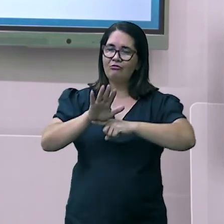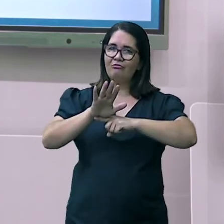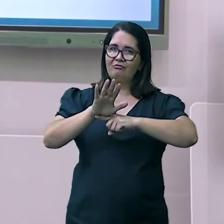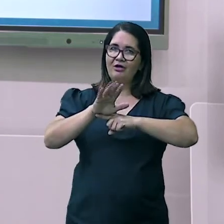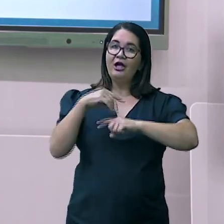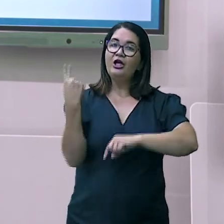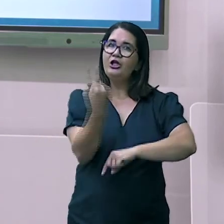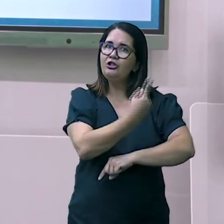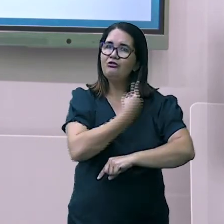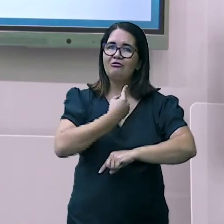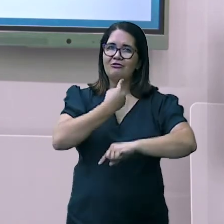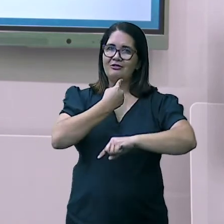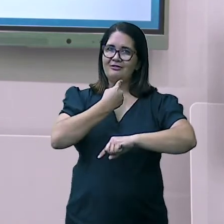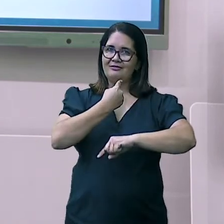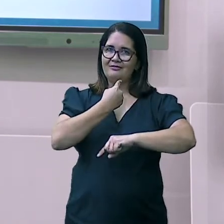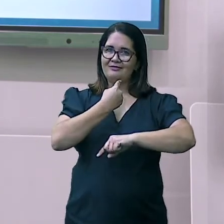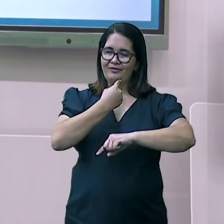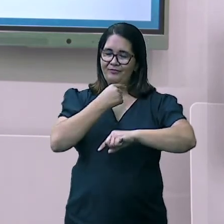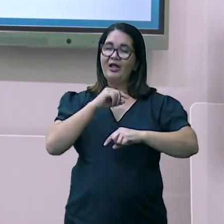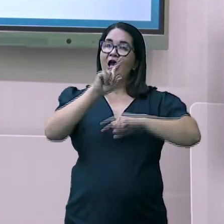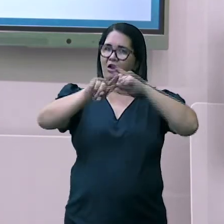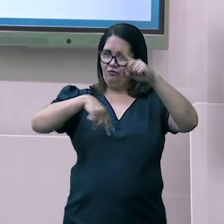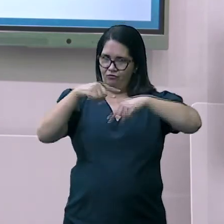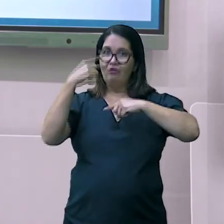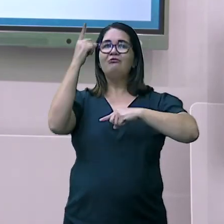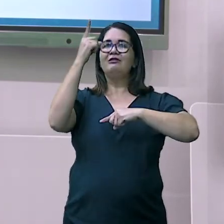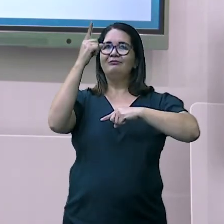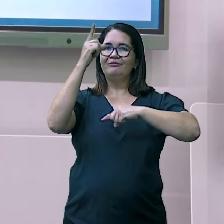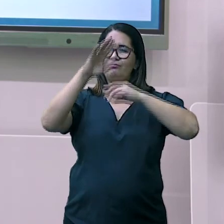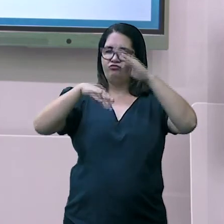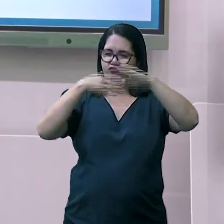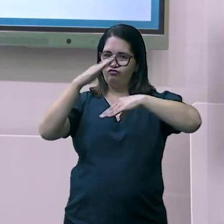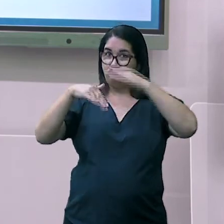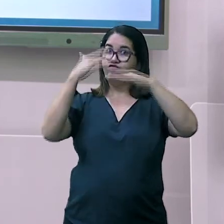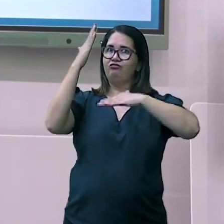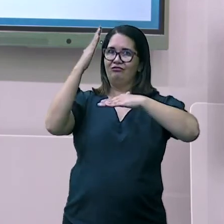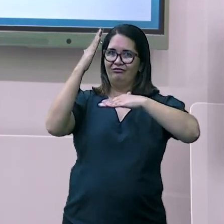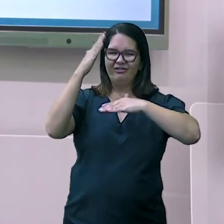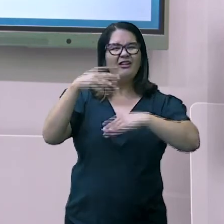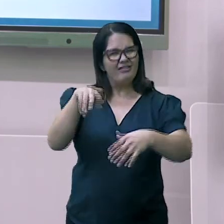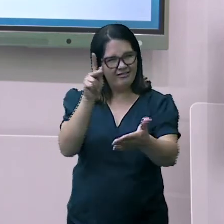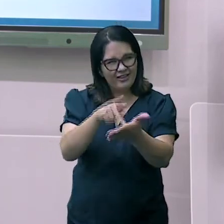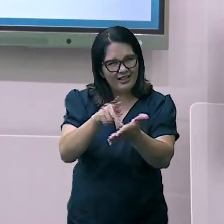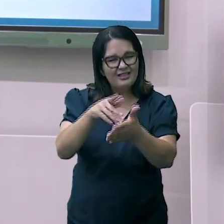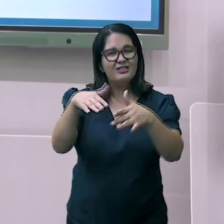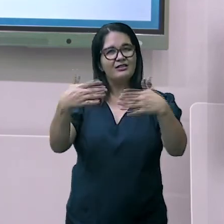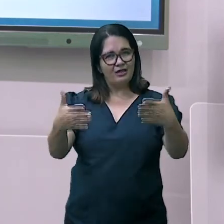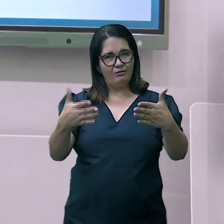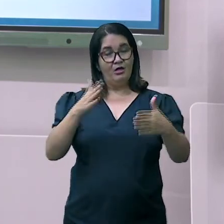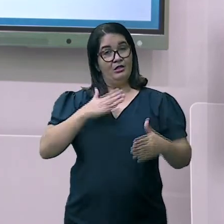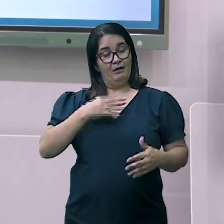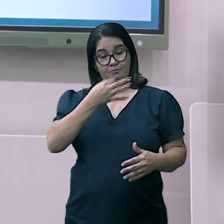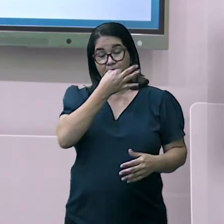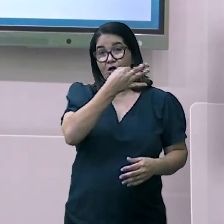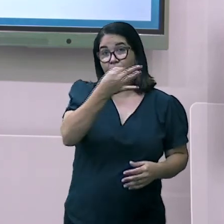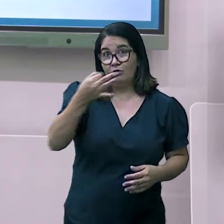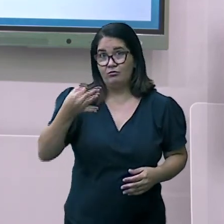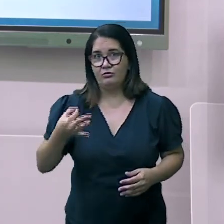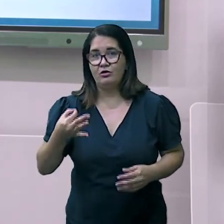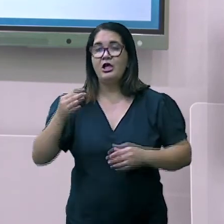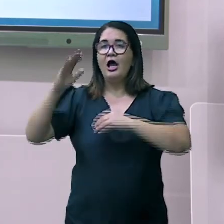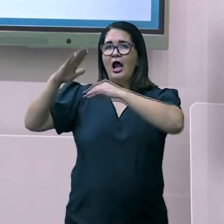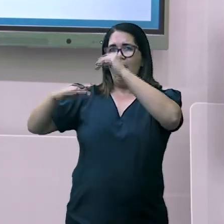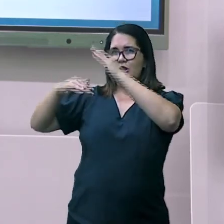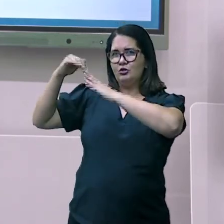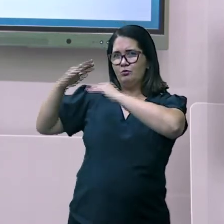a ligação para aquela pessoa. Então, na minha opinião, as profissões evoluíram